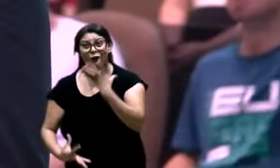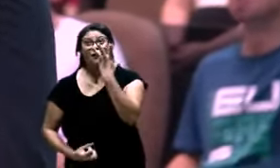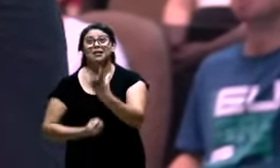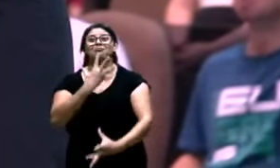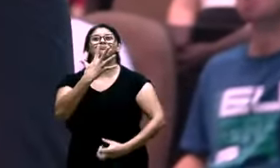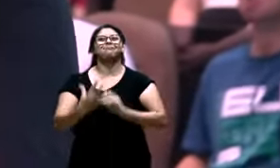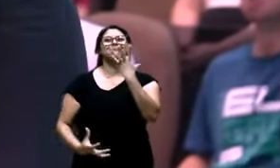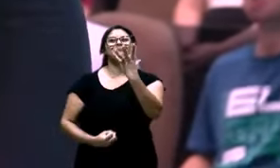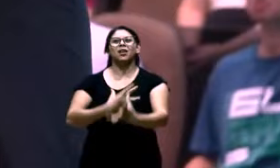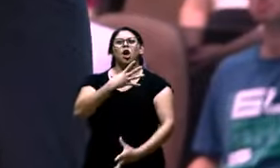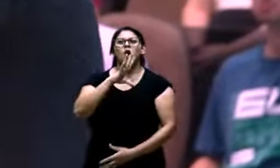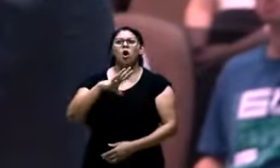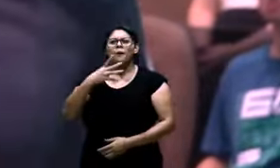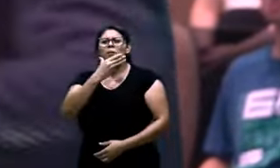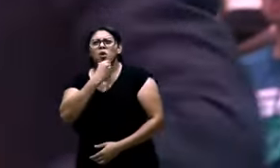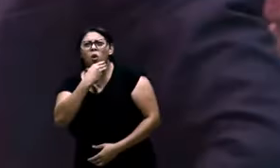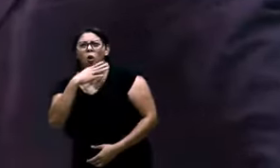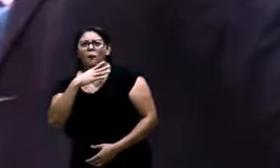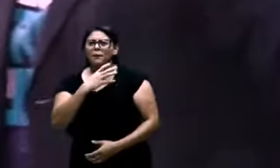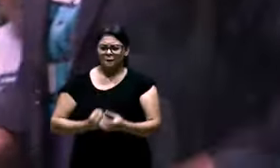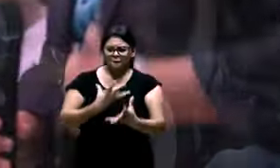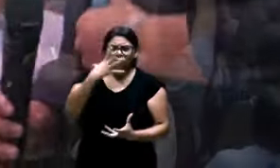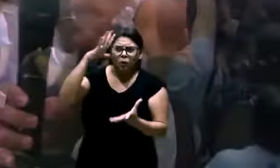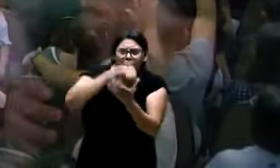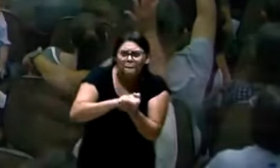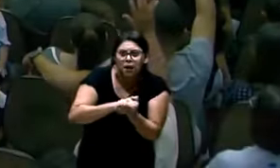homem não apagará.